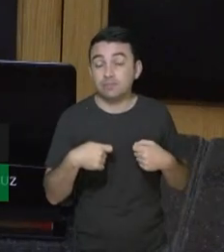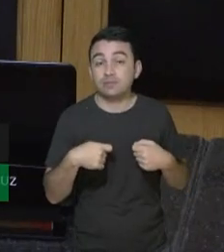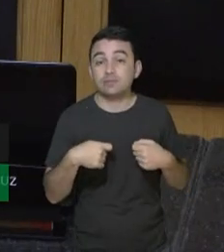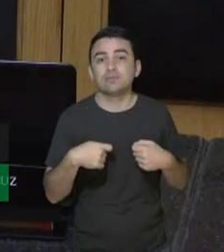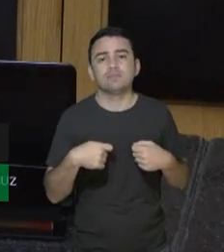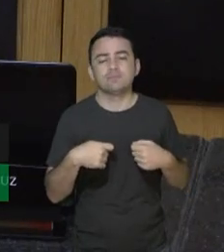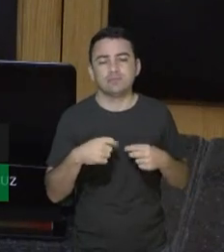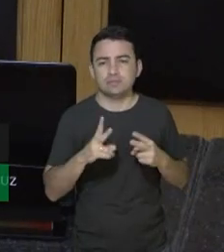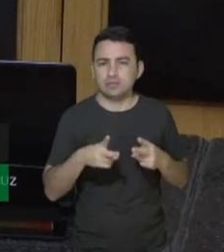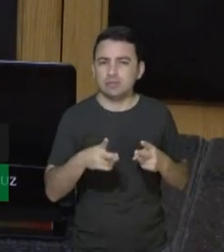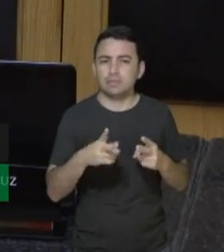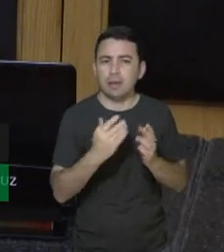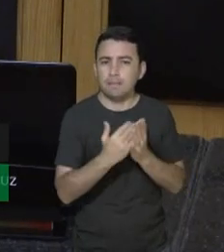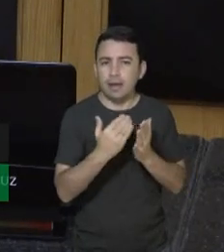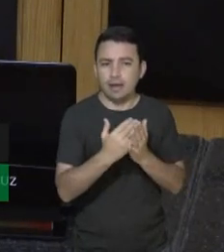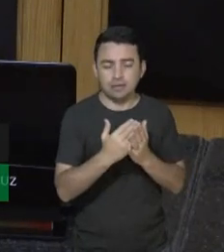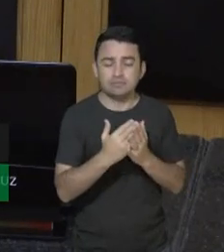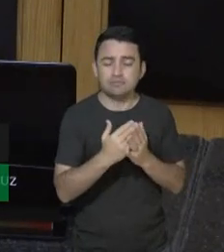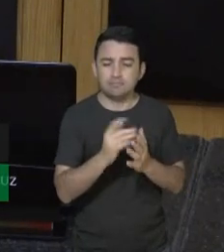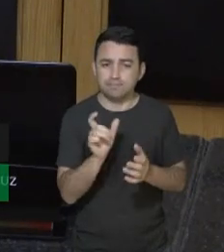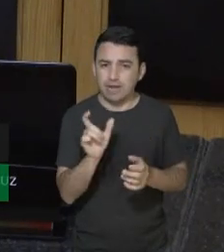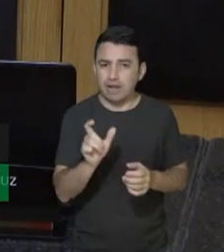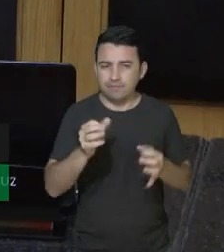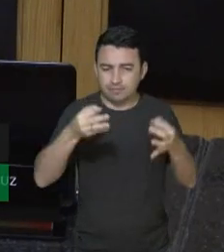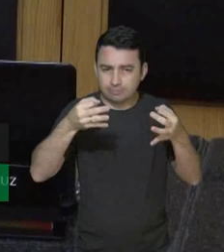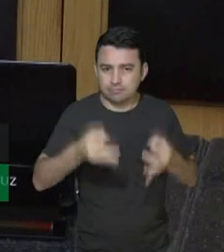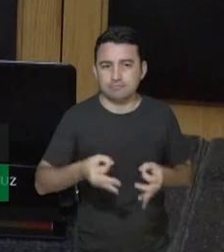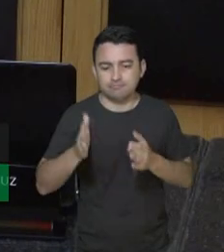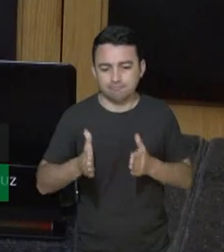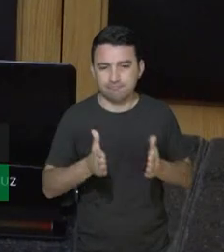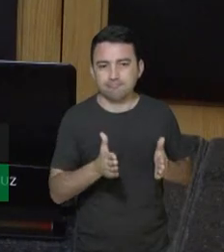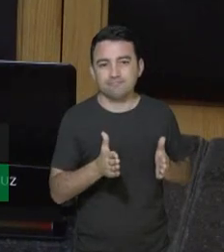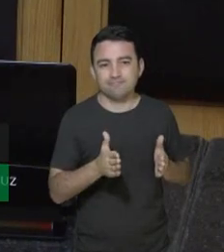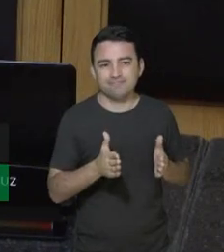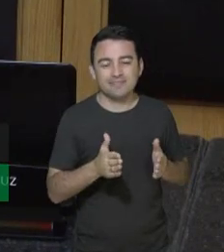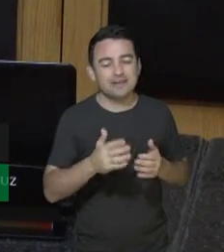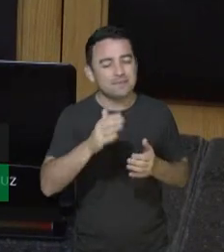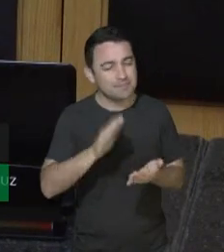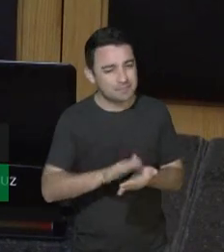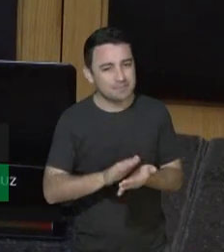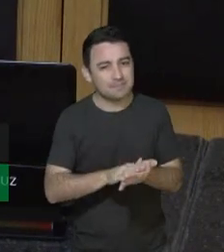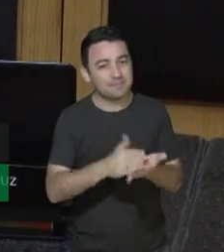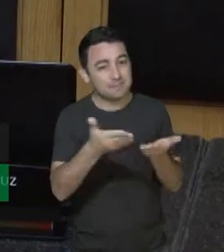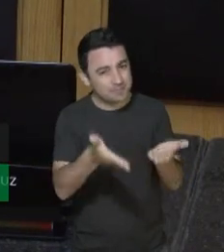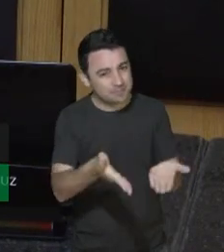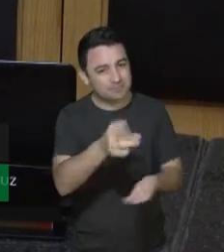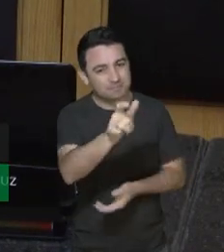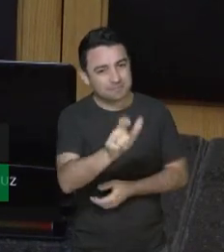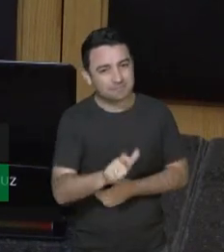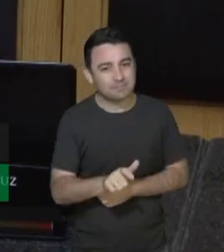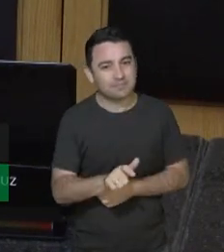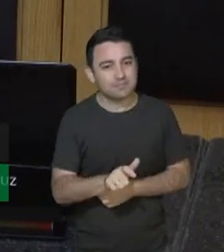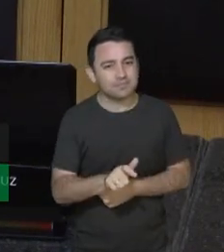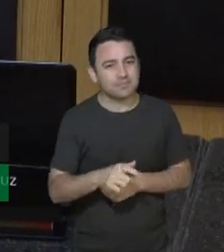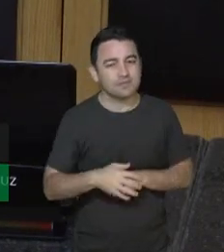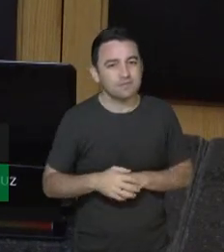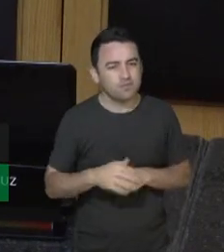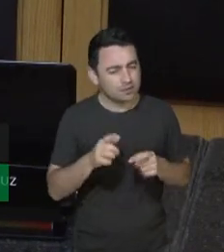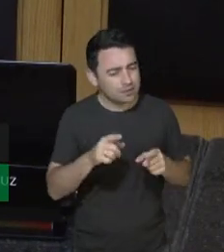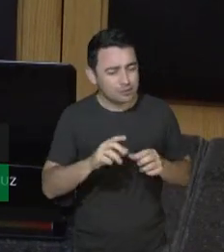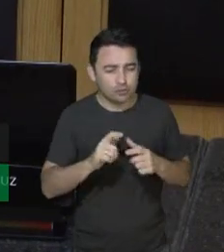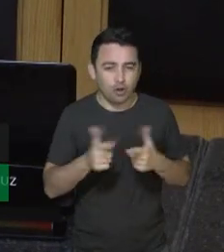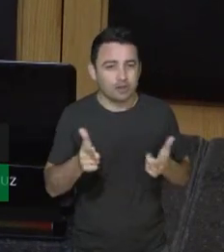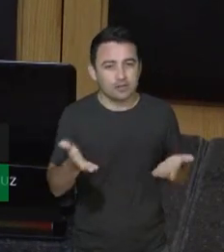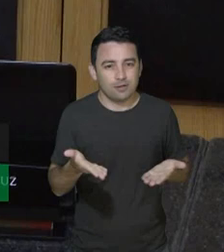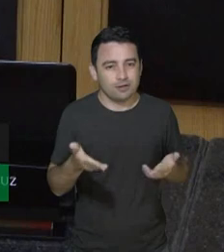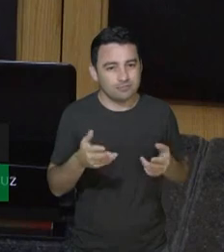mais a palavra de ordem. Então, eu venho aqui parabenizar a Vossa Excelência, que tenha toda a sorte nesse